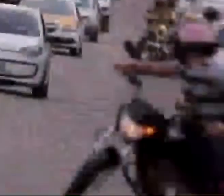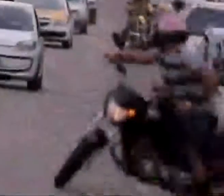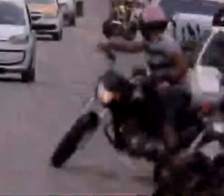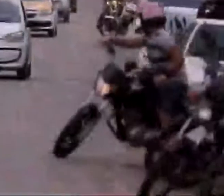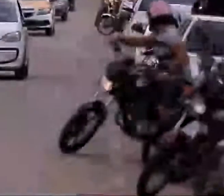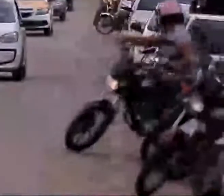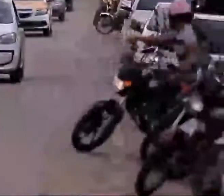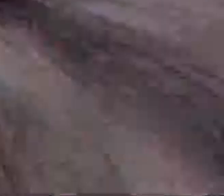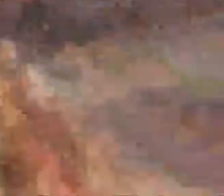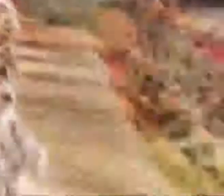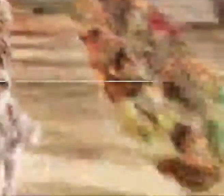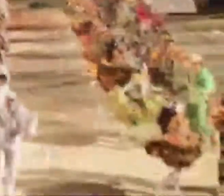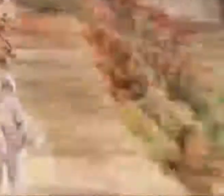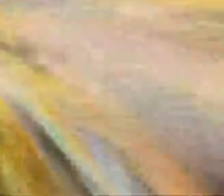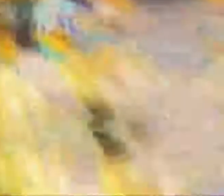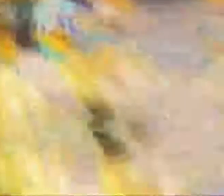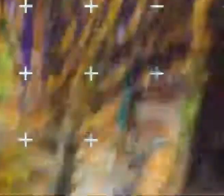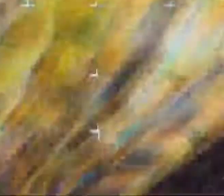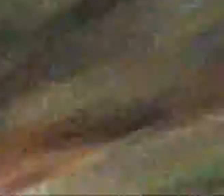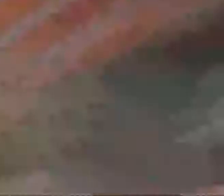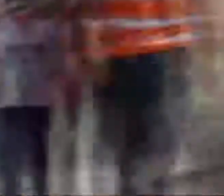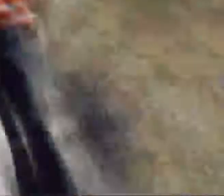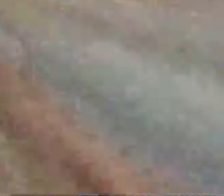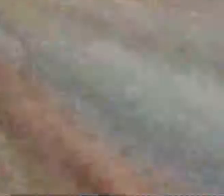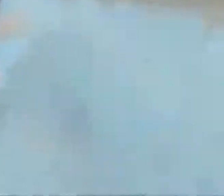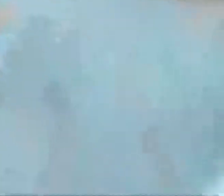E aí E